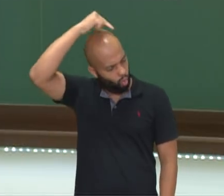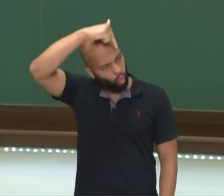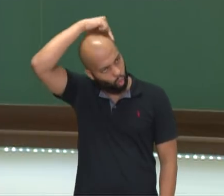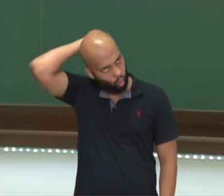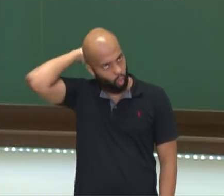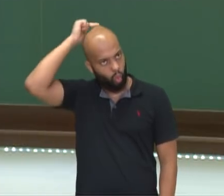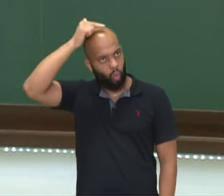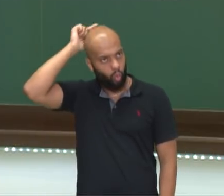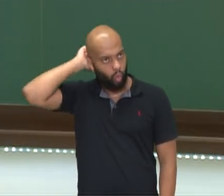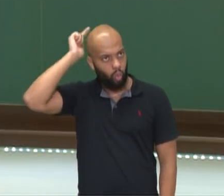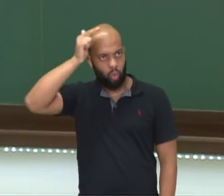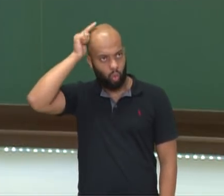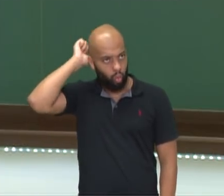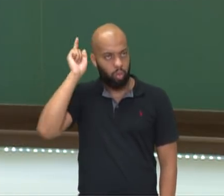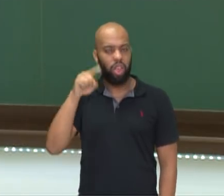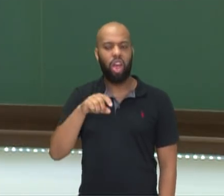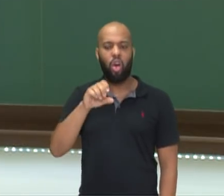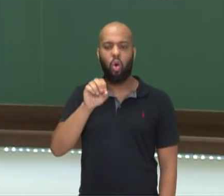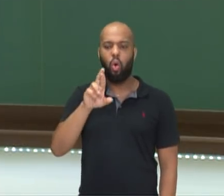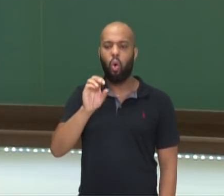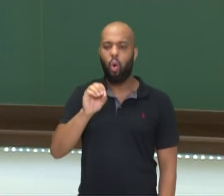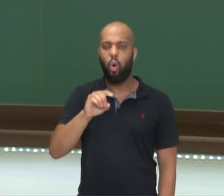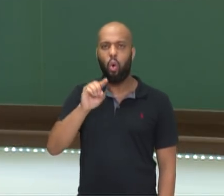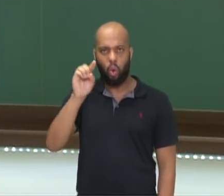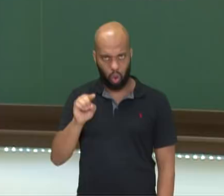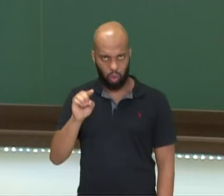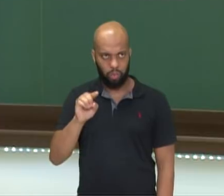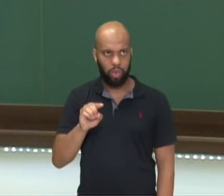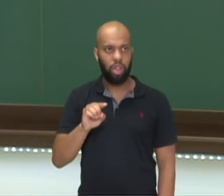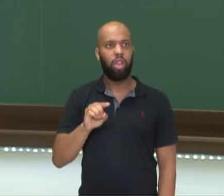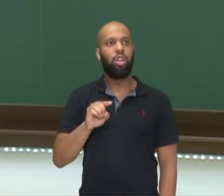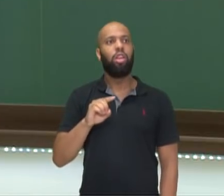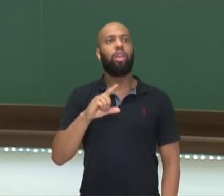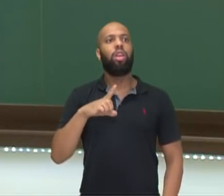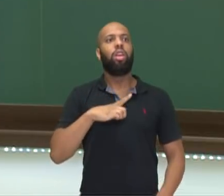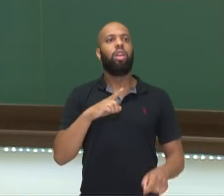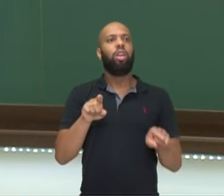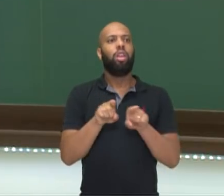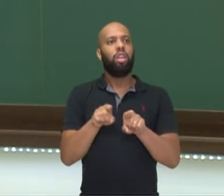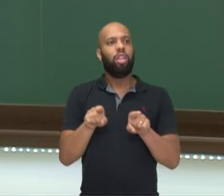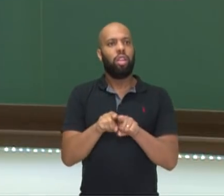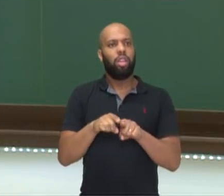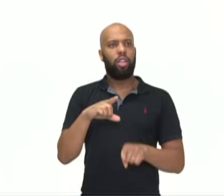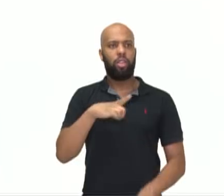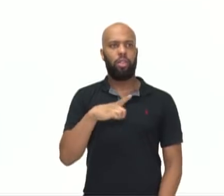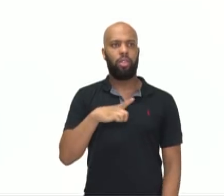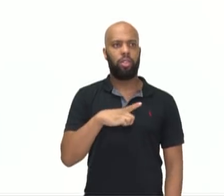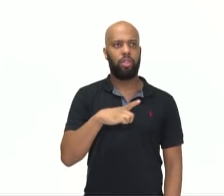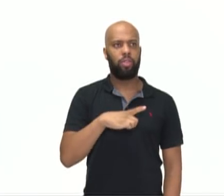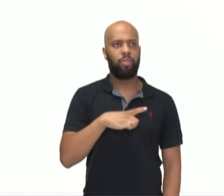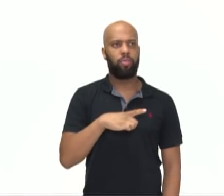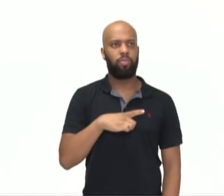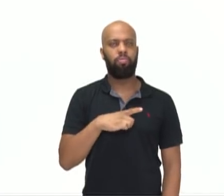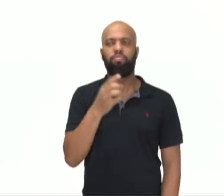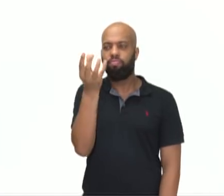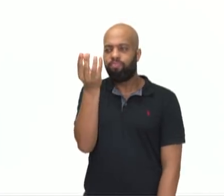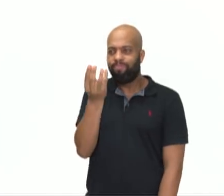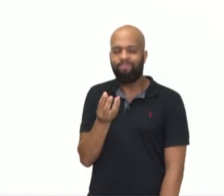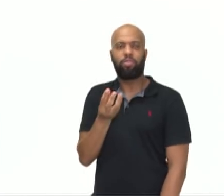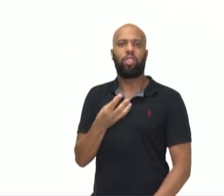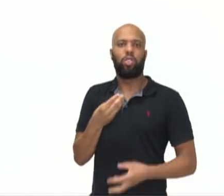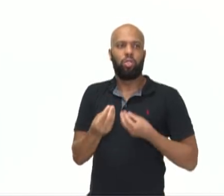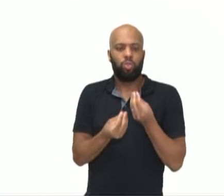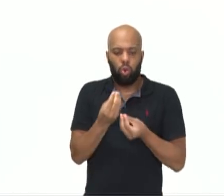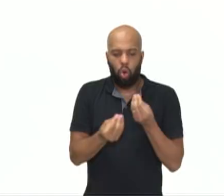quando faz o batismo, raspa a cabeça. E o Abiã recebe o Exu, representa o canal